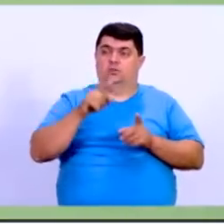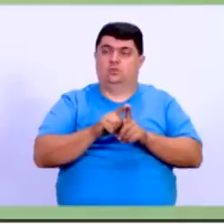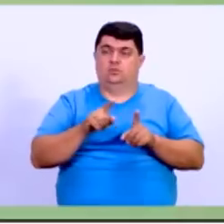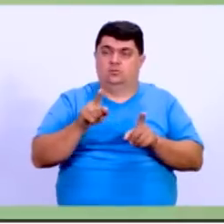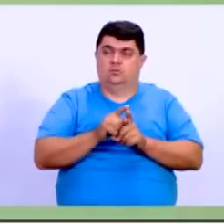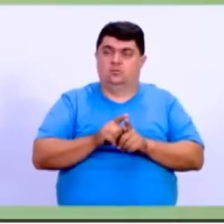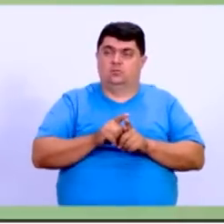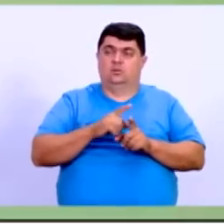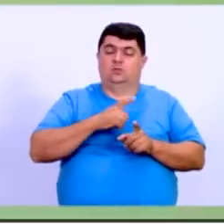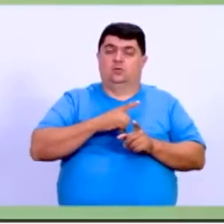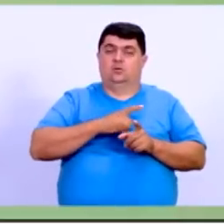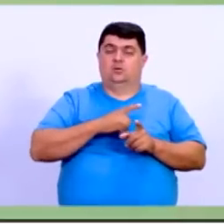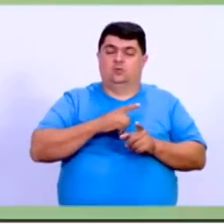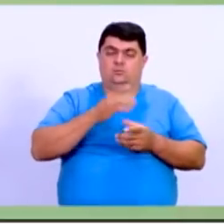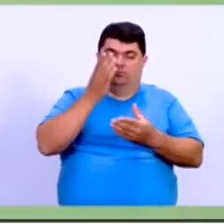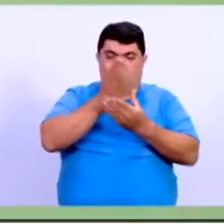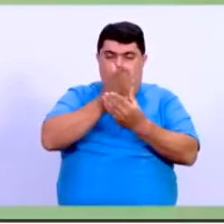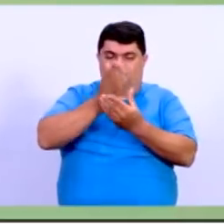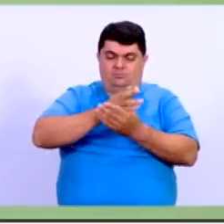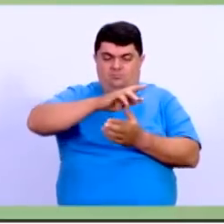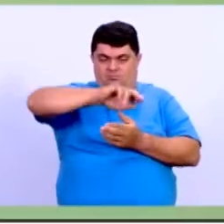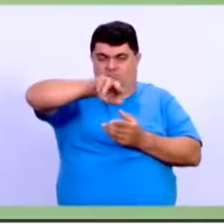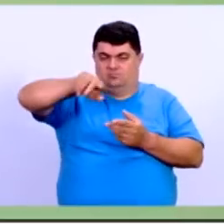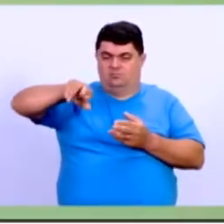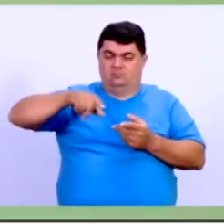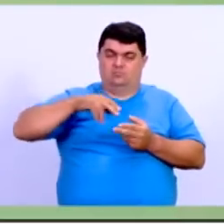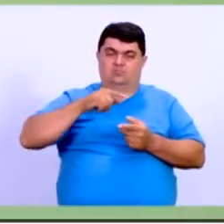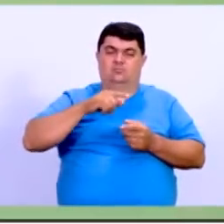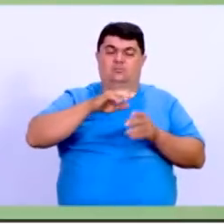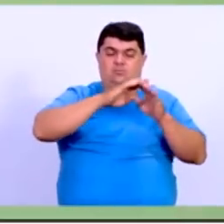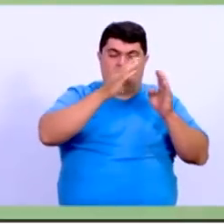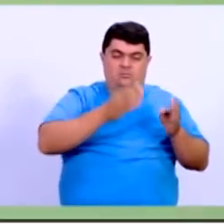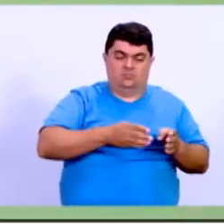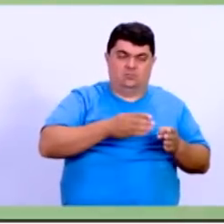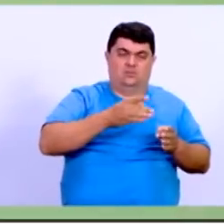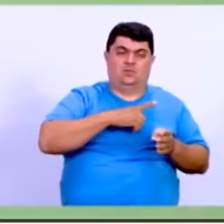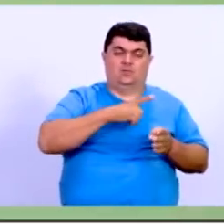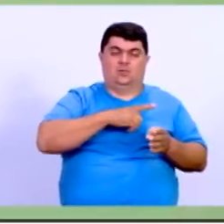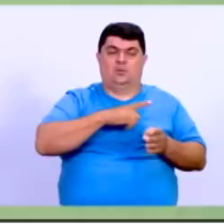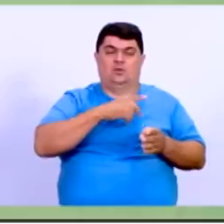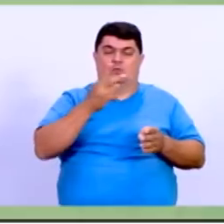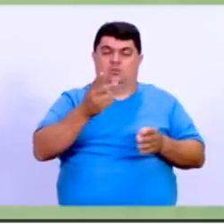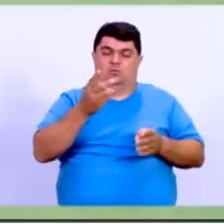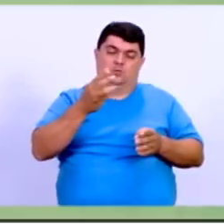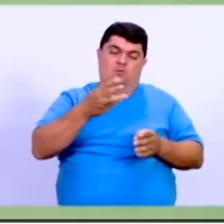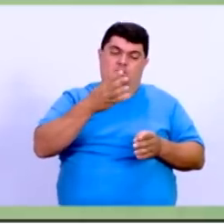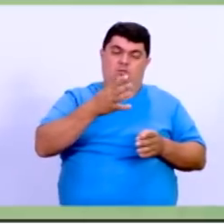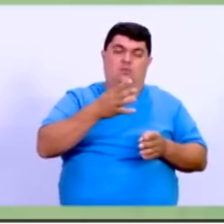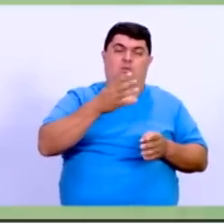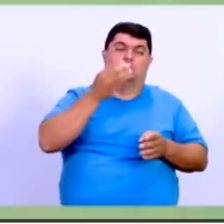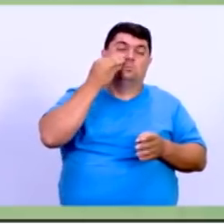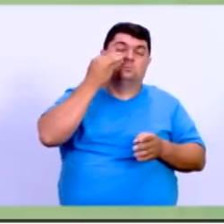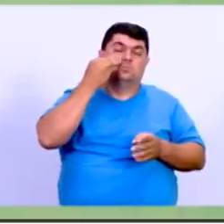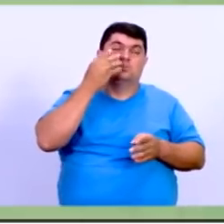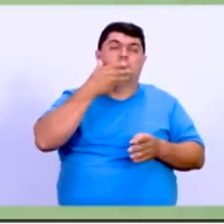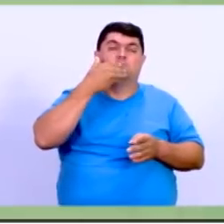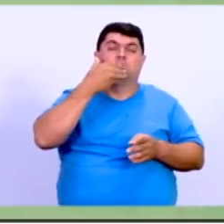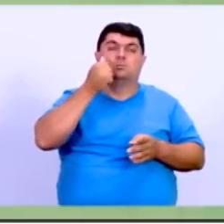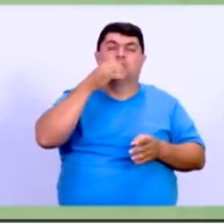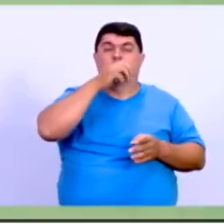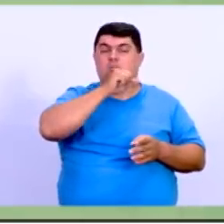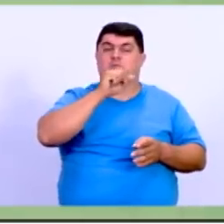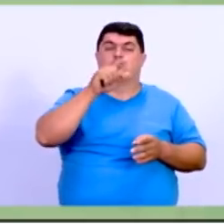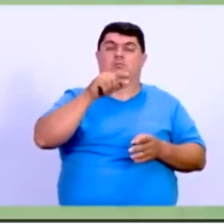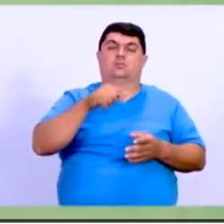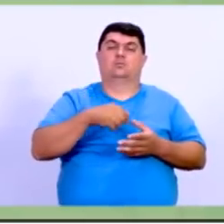né? Maior quantidade de interfaces de rede. Geralmente um servidor de rede tem 2, 3 ou até mais interfaces de comunicação de